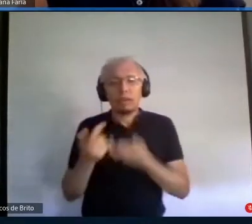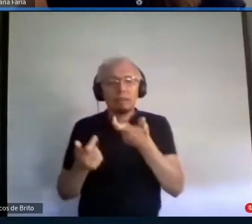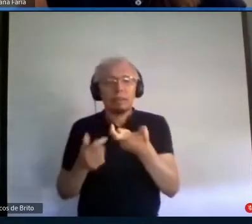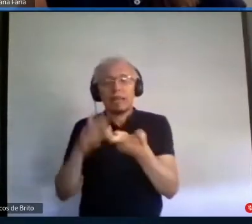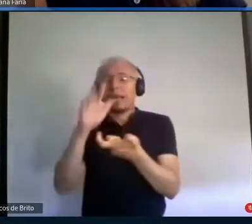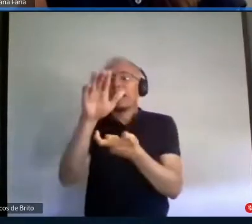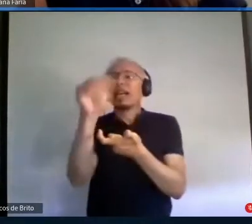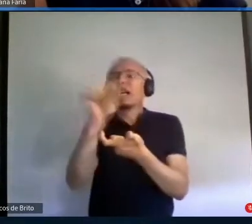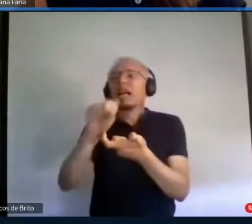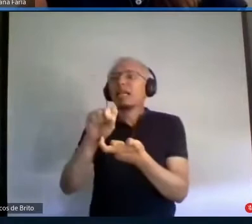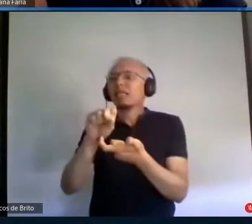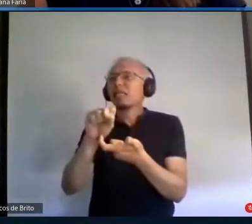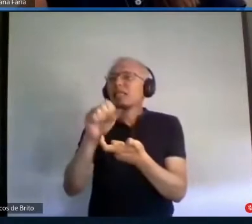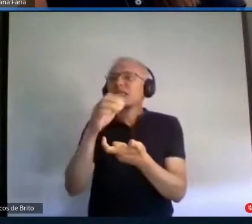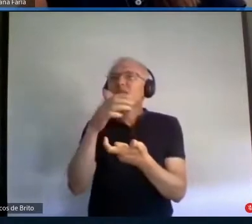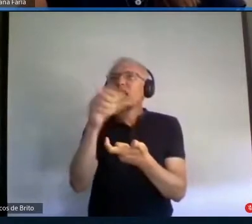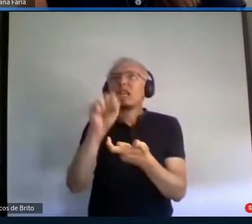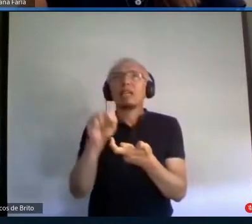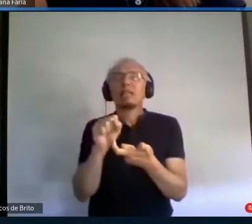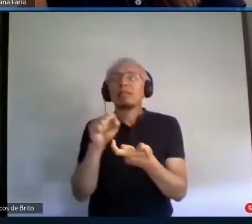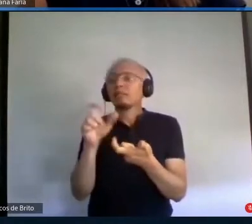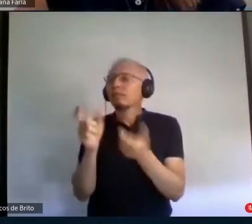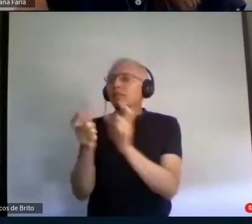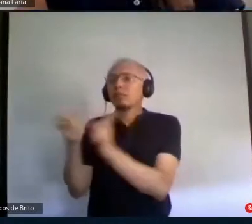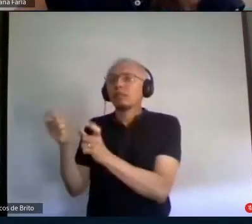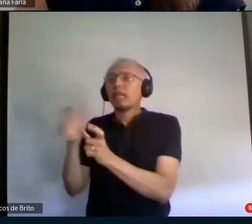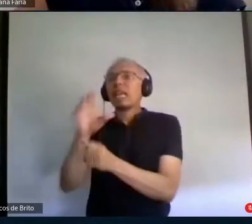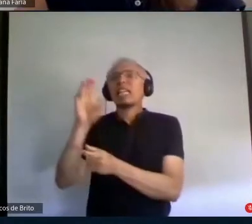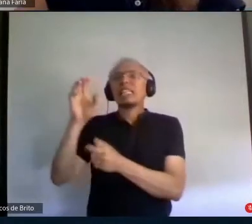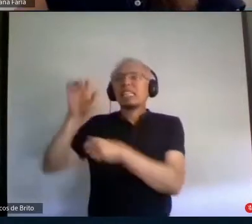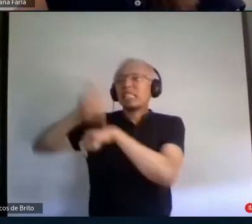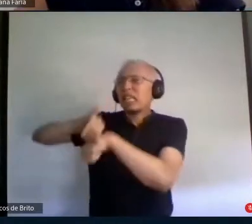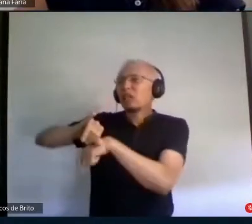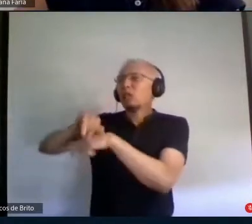CAS, Centro de Apoio ao Surdo.